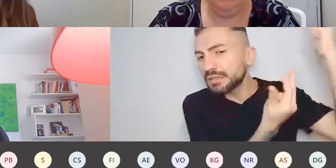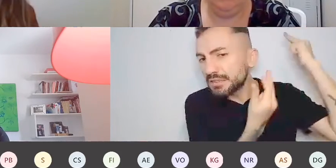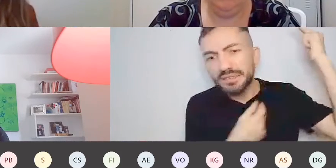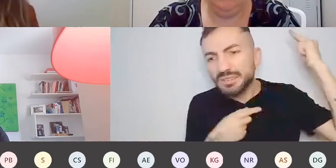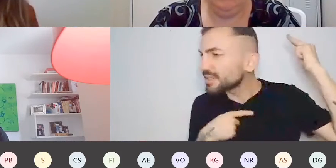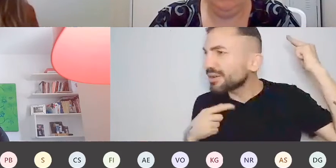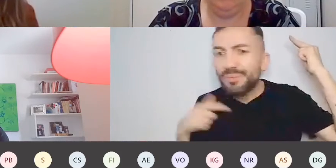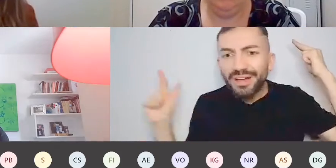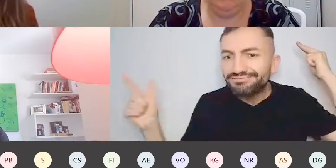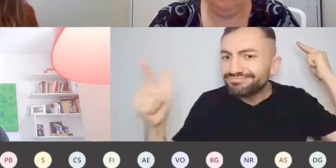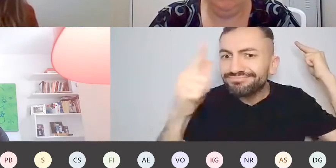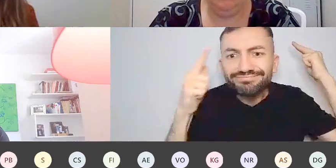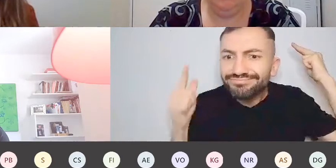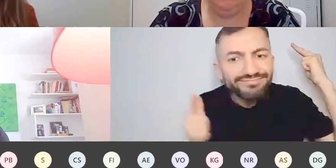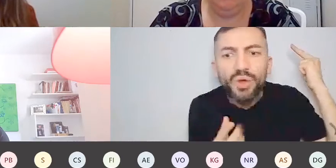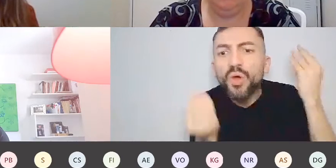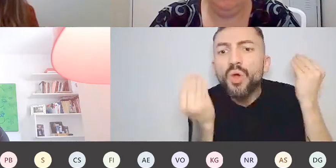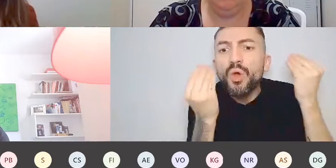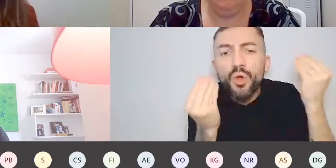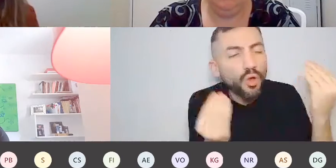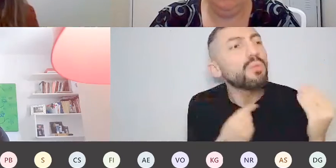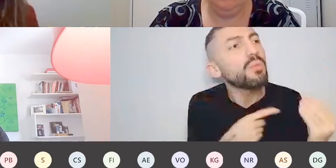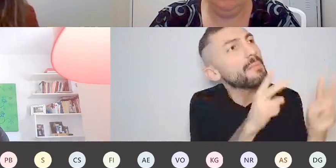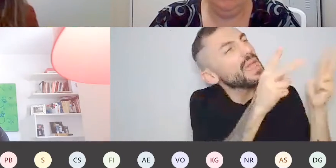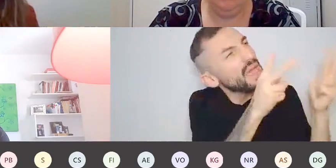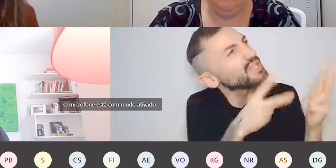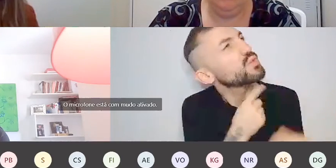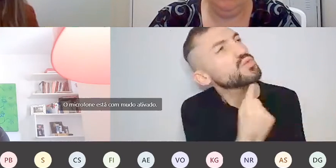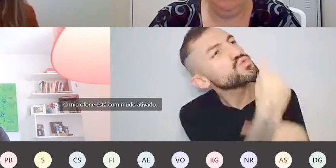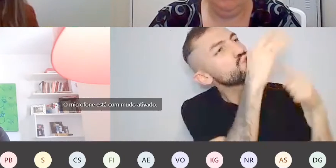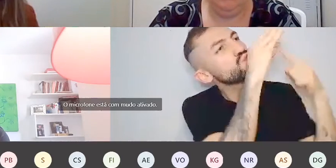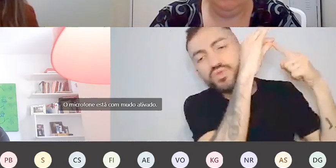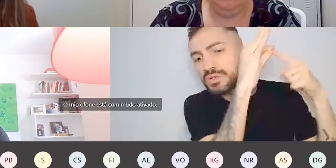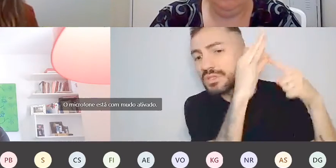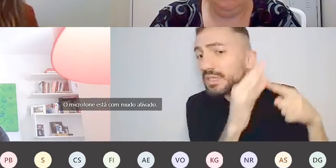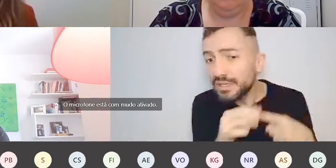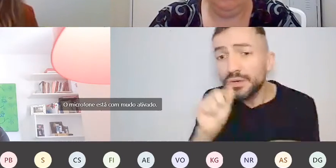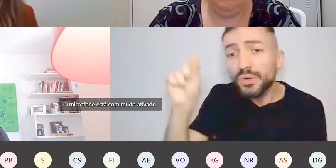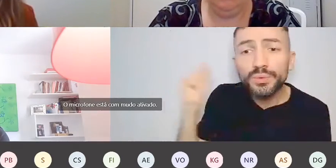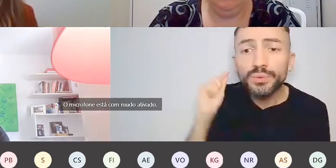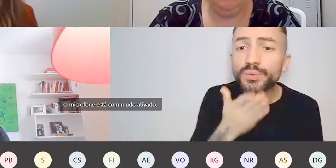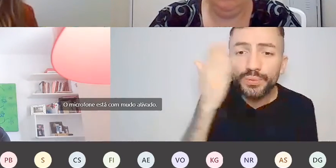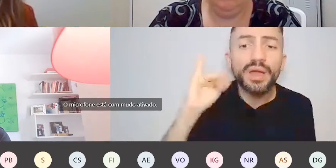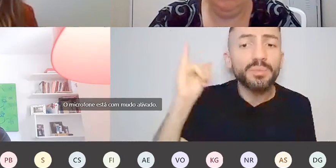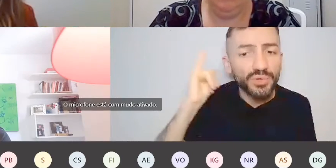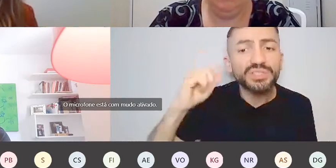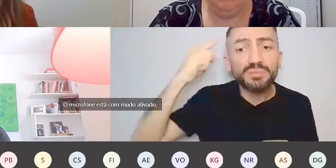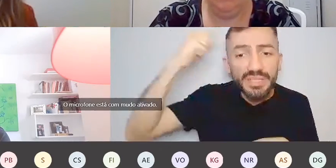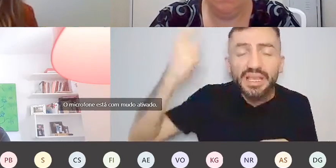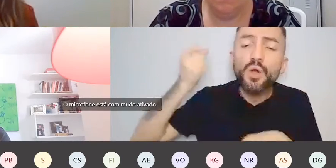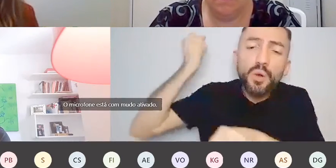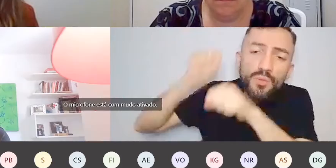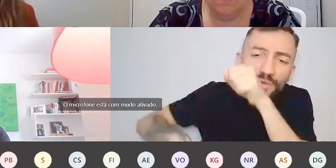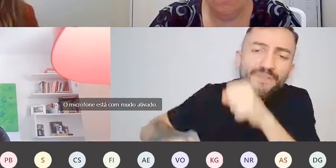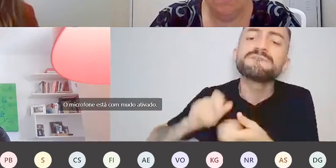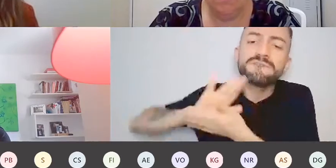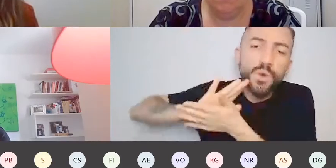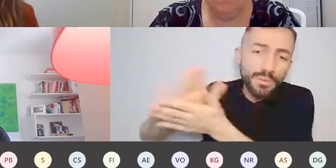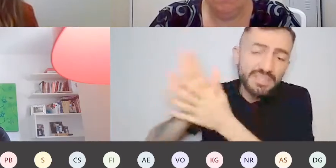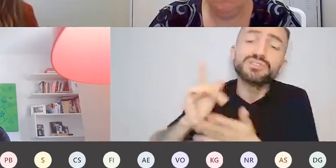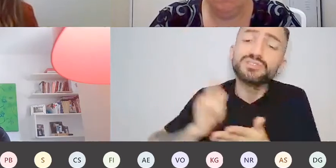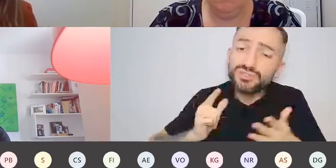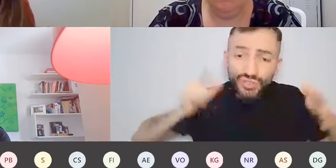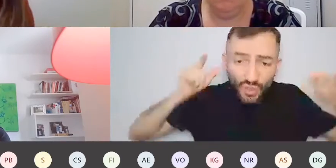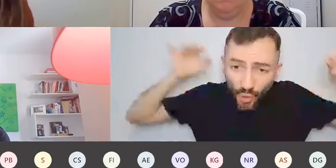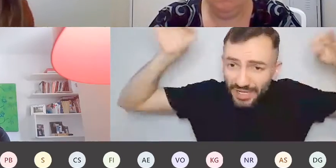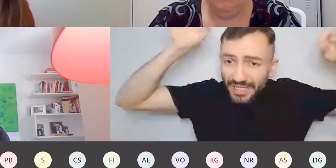consegue efetivar os seus direitos. Então, muito importante mesmo a gente pensar nessas opressões e violências estruturantes que perspassam aí o corpo